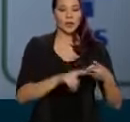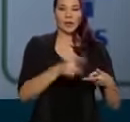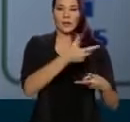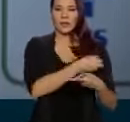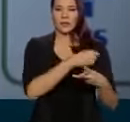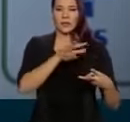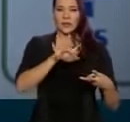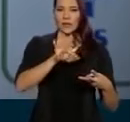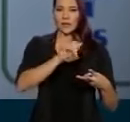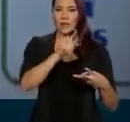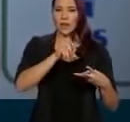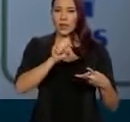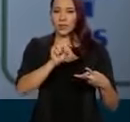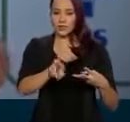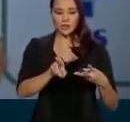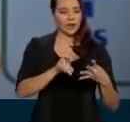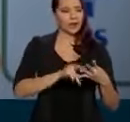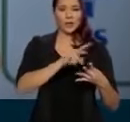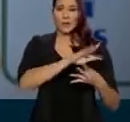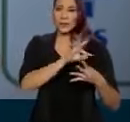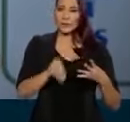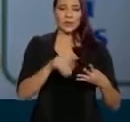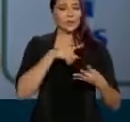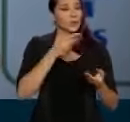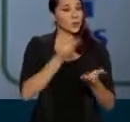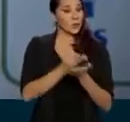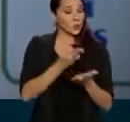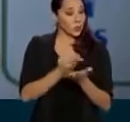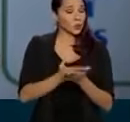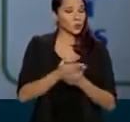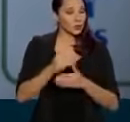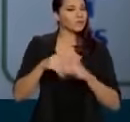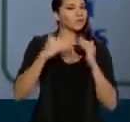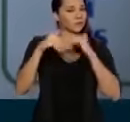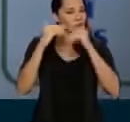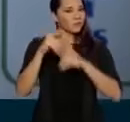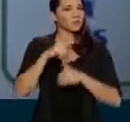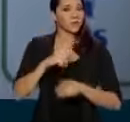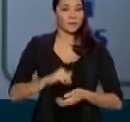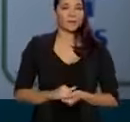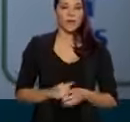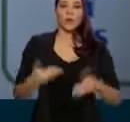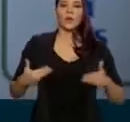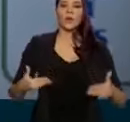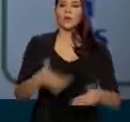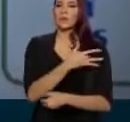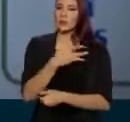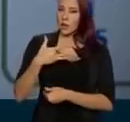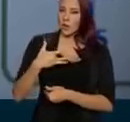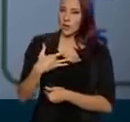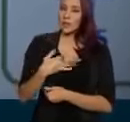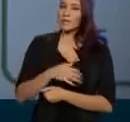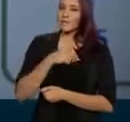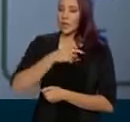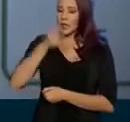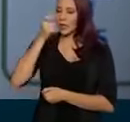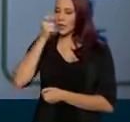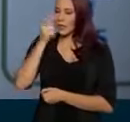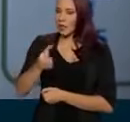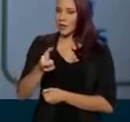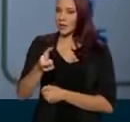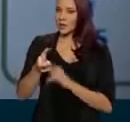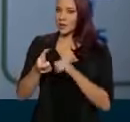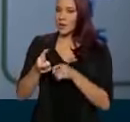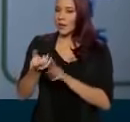da Pfizer, que também estão em estudos avançados. O Ministério da Saúde terá interesse em